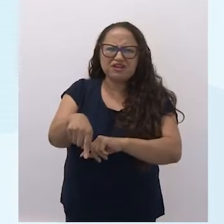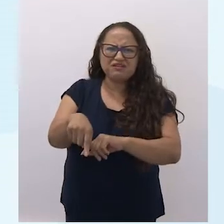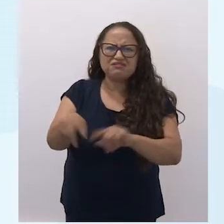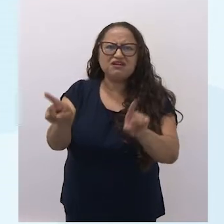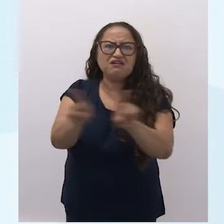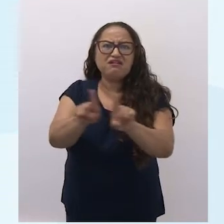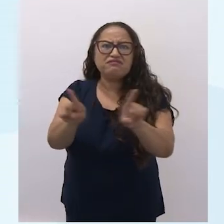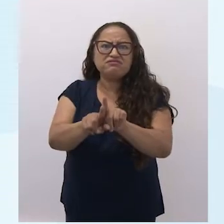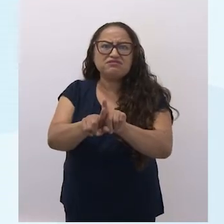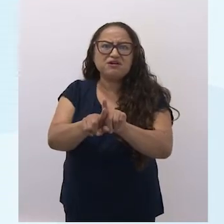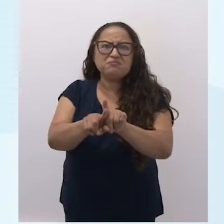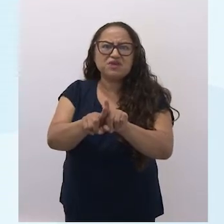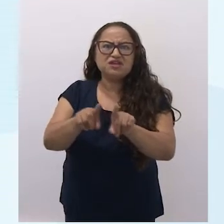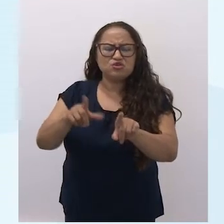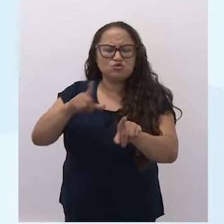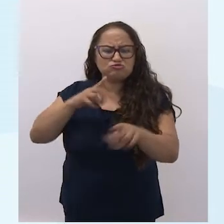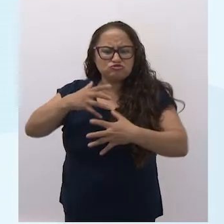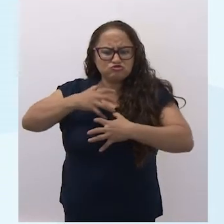que permite,